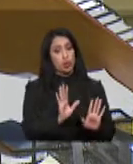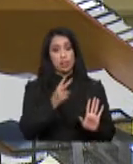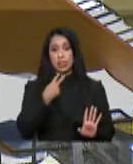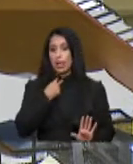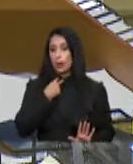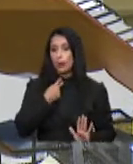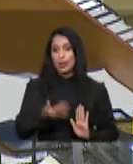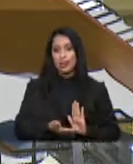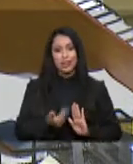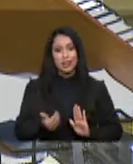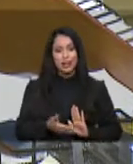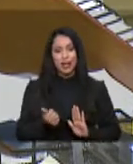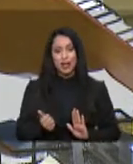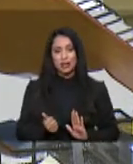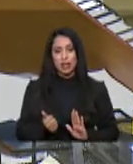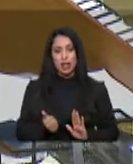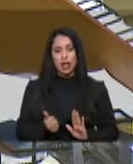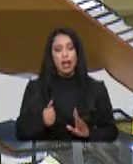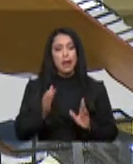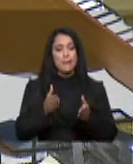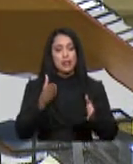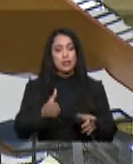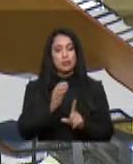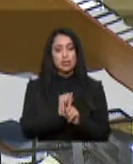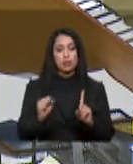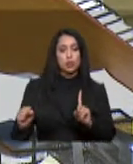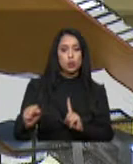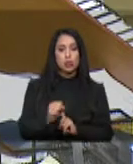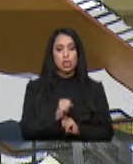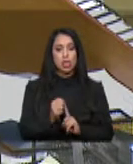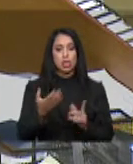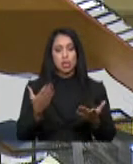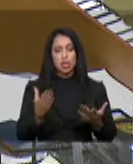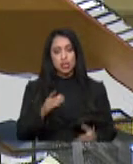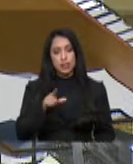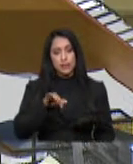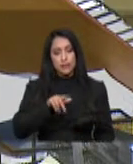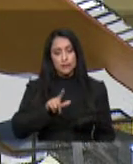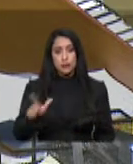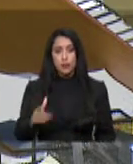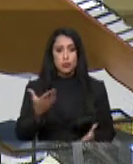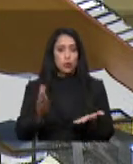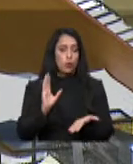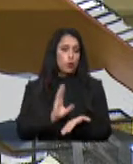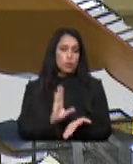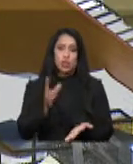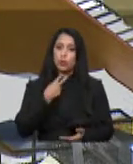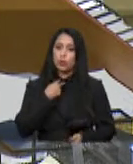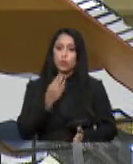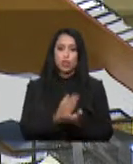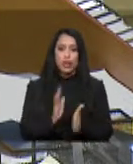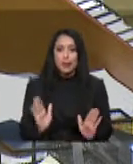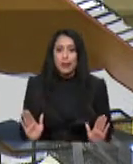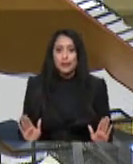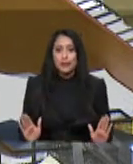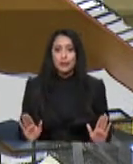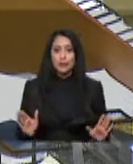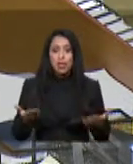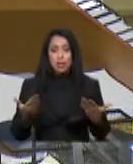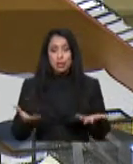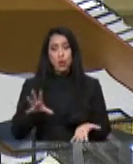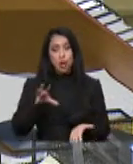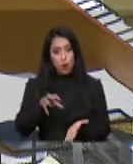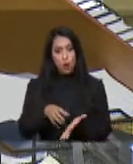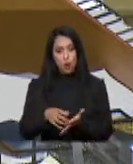ser excluída a participação da sociedade civil, então, por maior razão, o citado conselho não pode ser extinto. Logo, trata-se de um